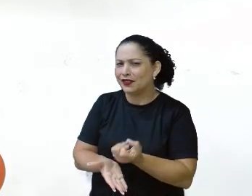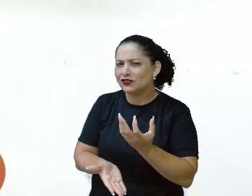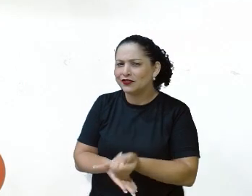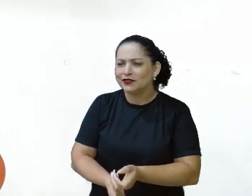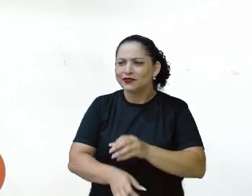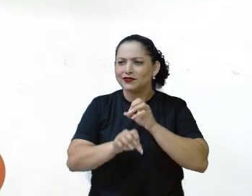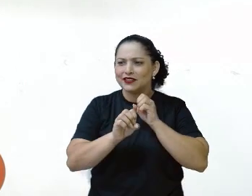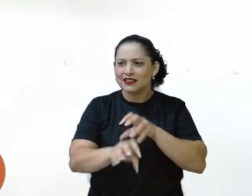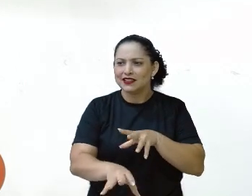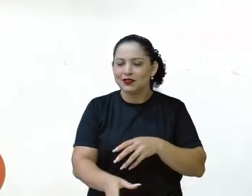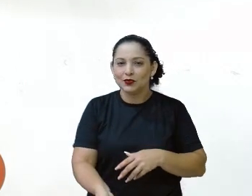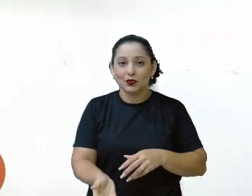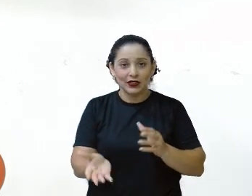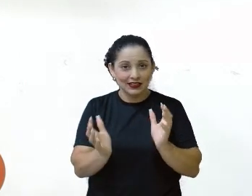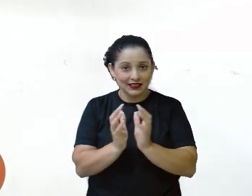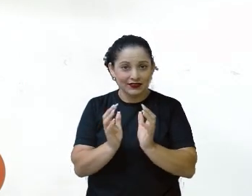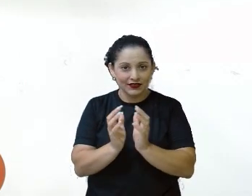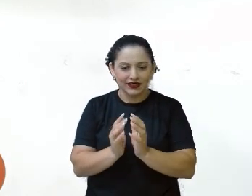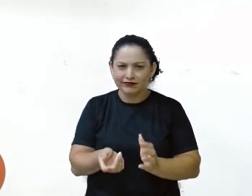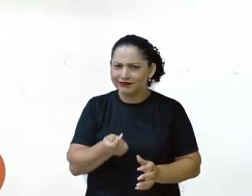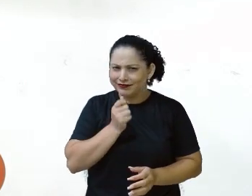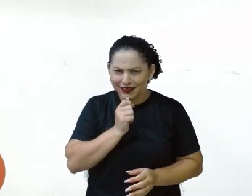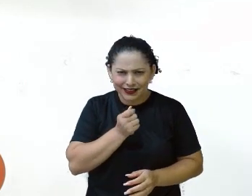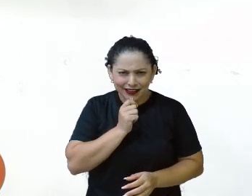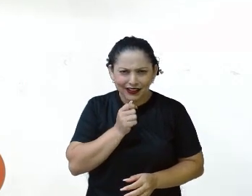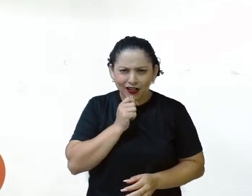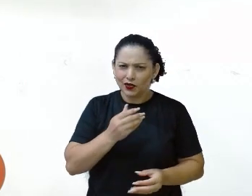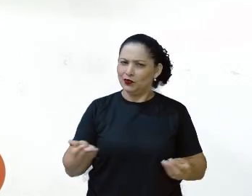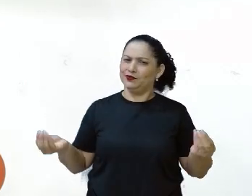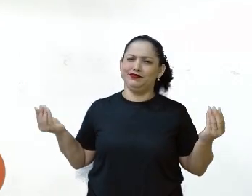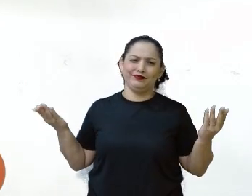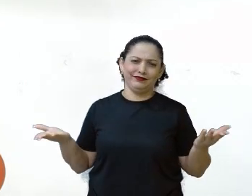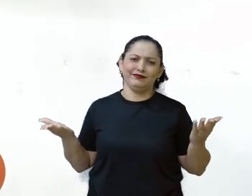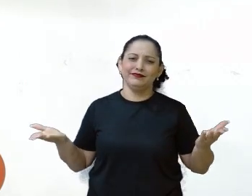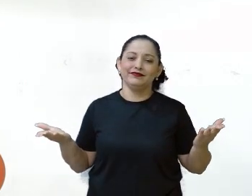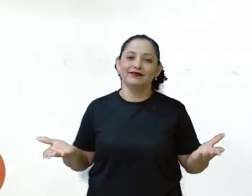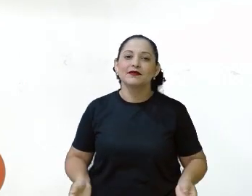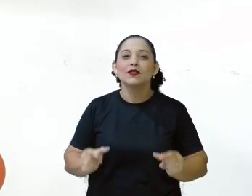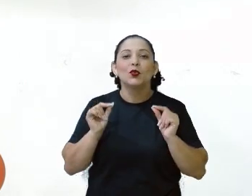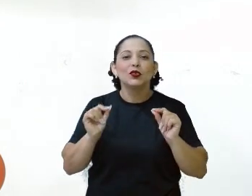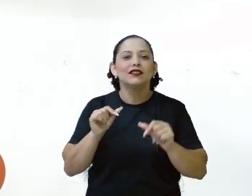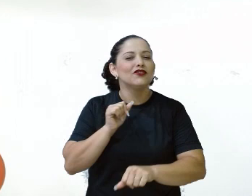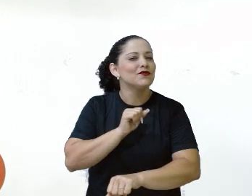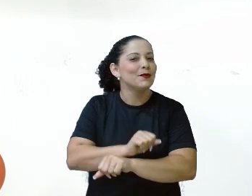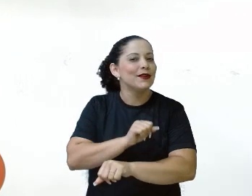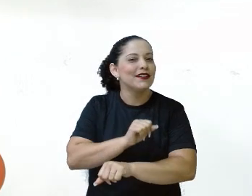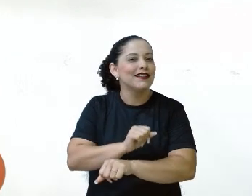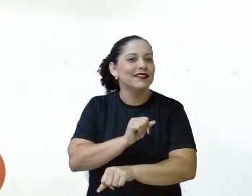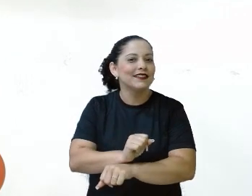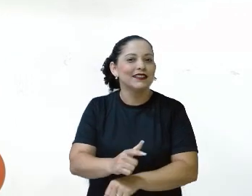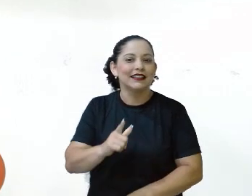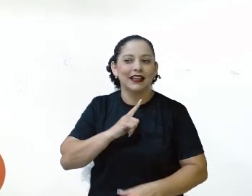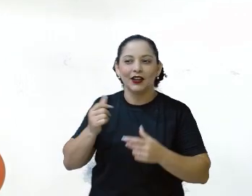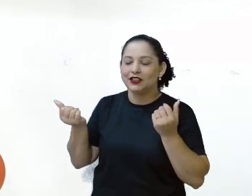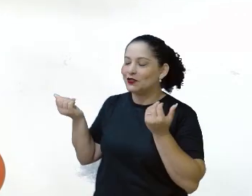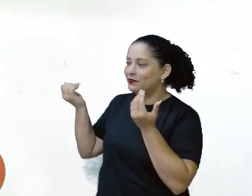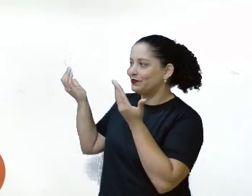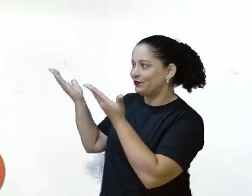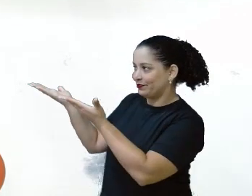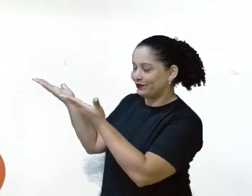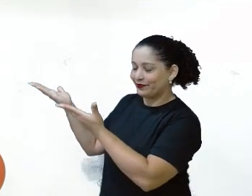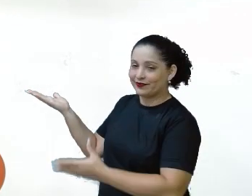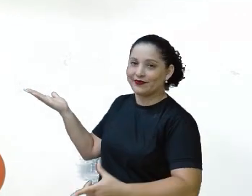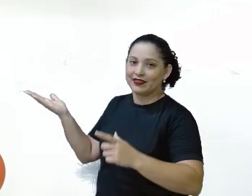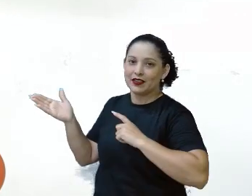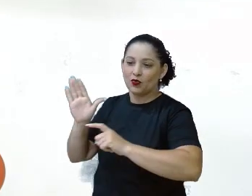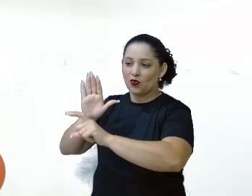Recife? Ainda não. O que é que você está esperando? Acessa o QR Code que vai aparecer